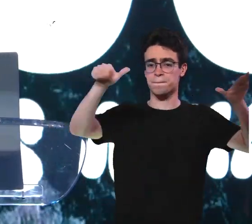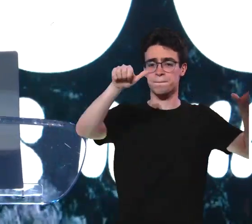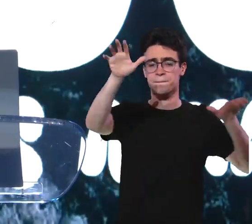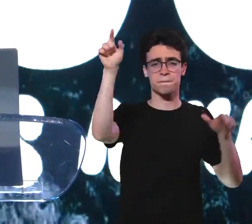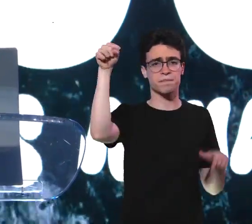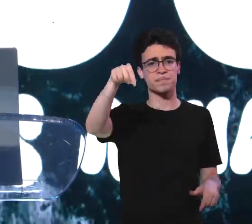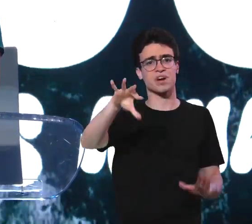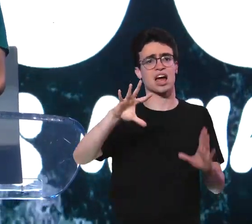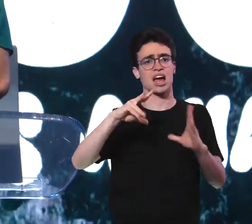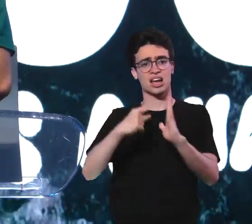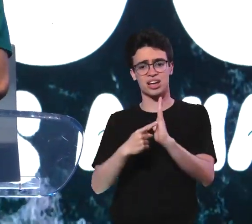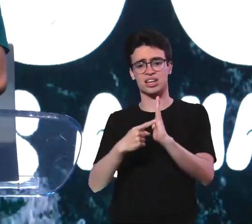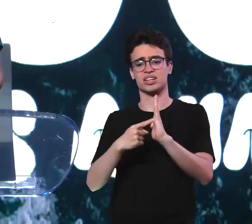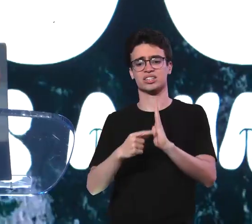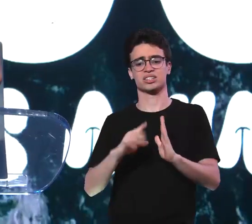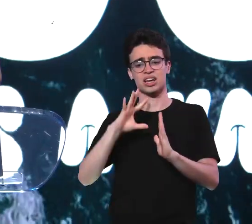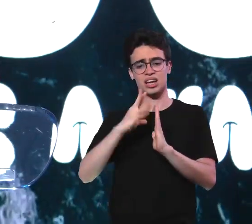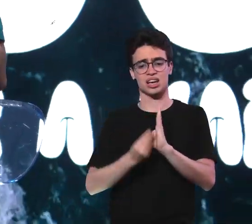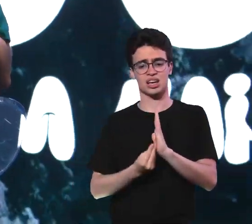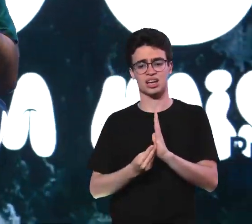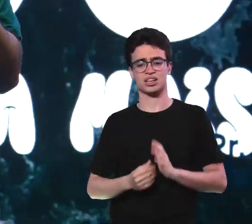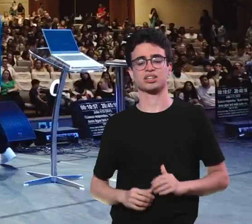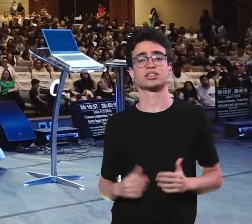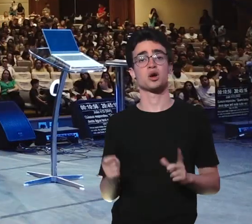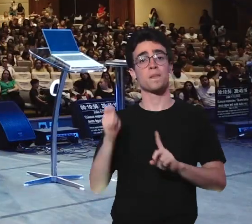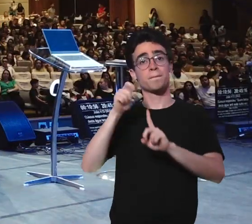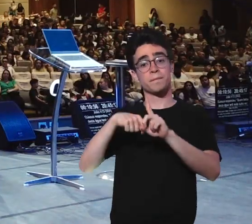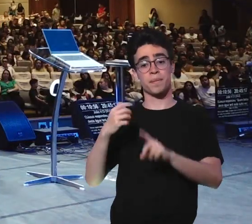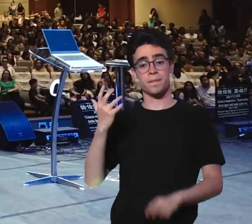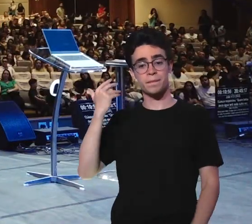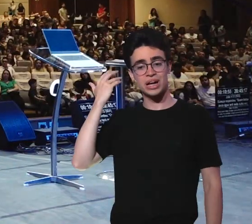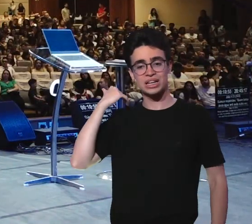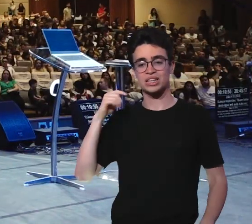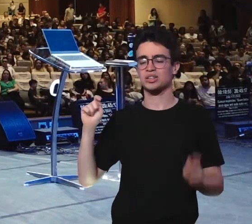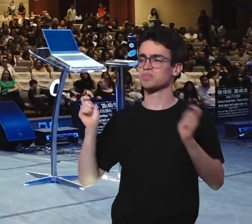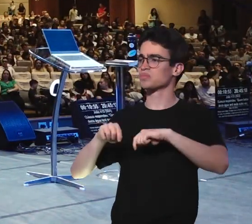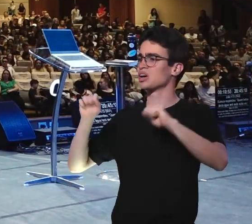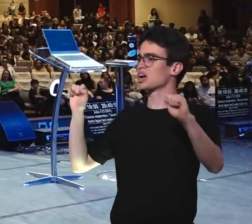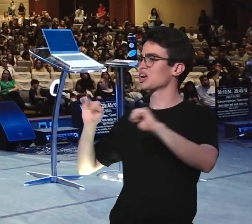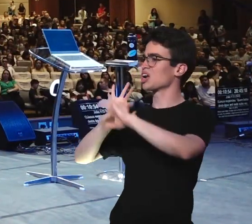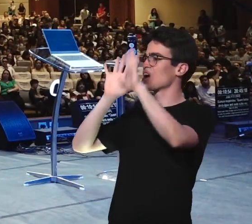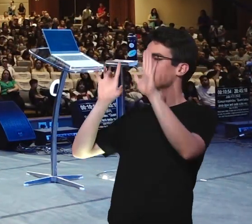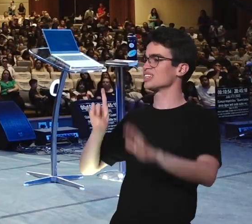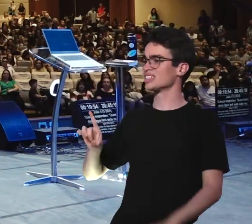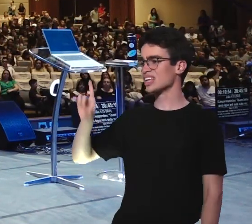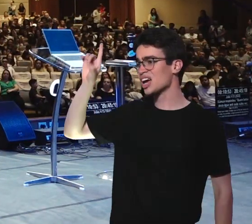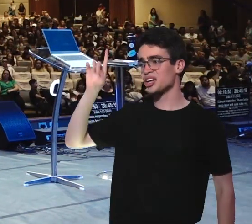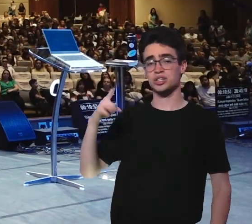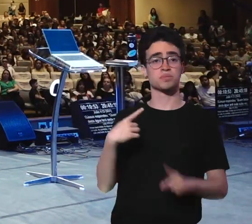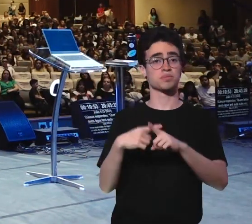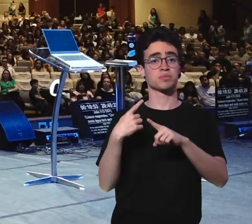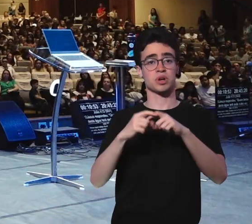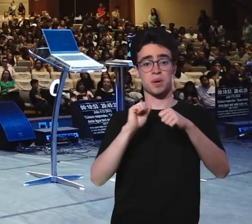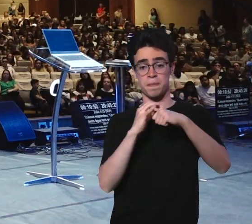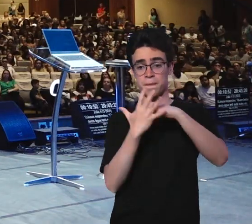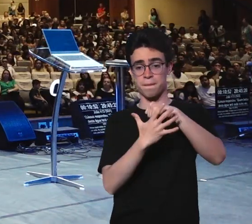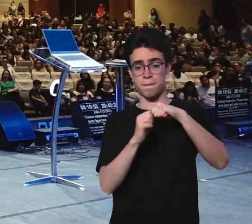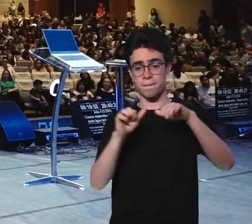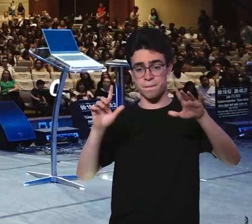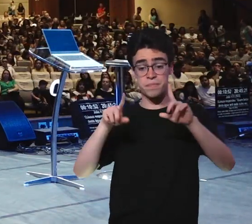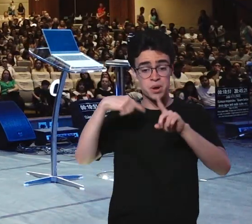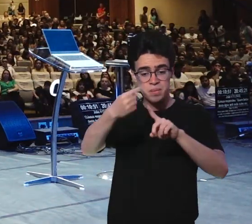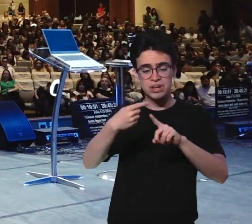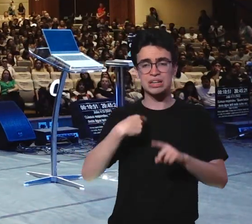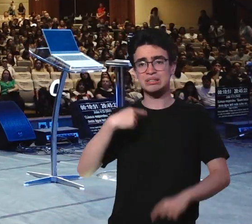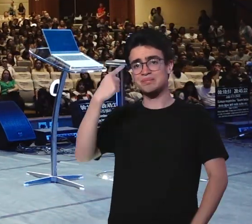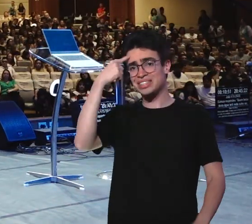casa. E mês passado a gente pôde glorificar a Deus, porque depois da pandemia, que eu achei que o ministério